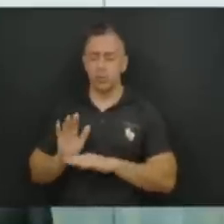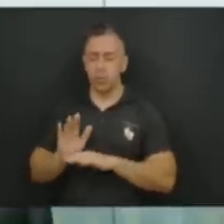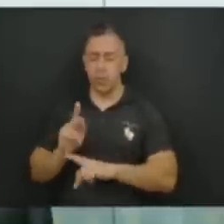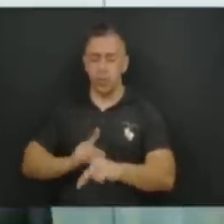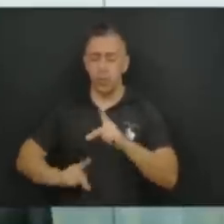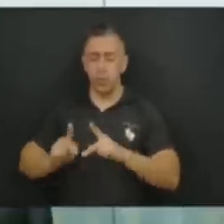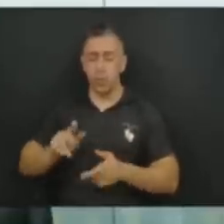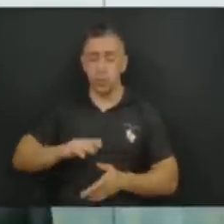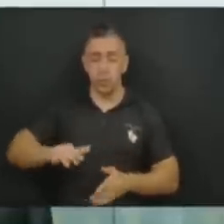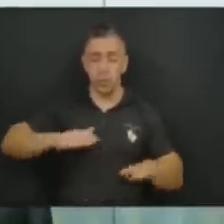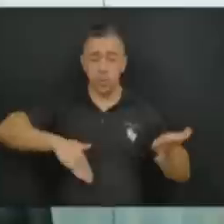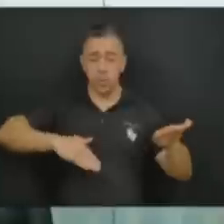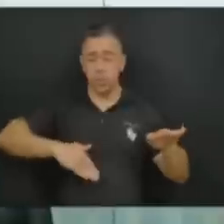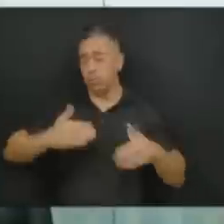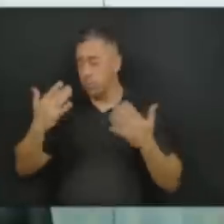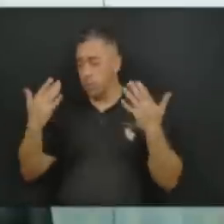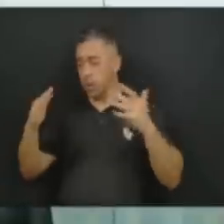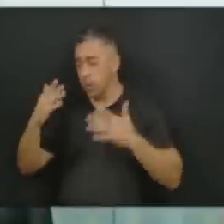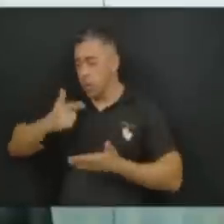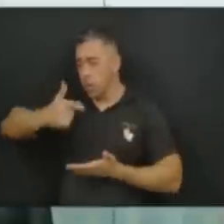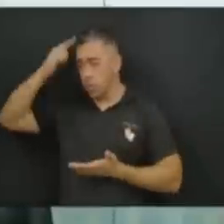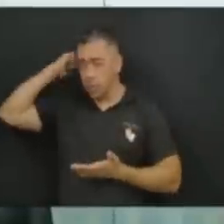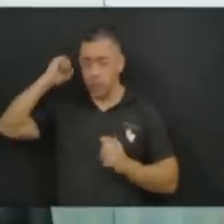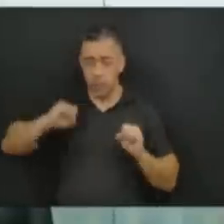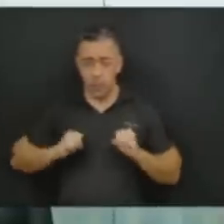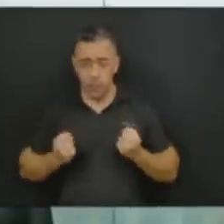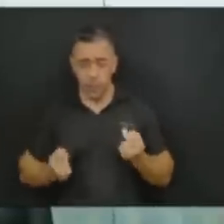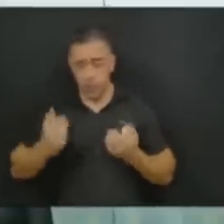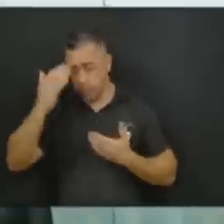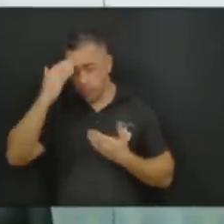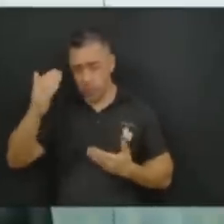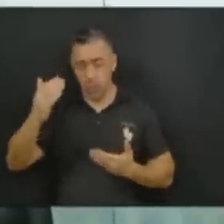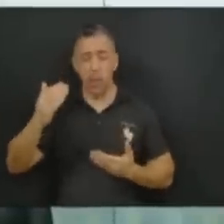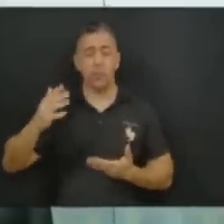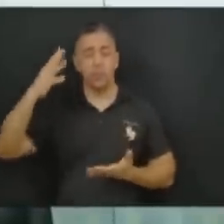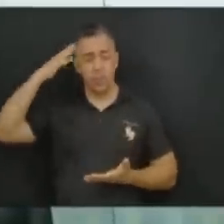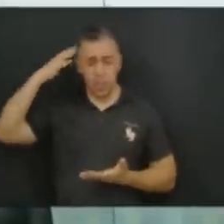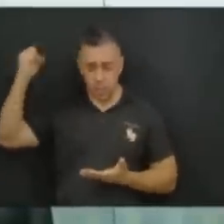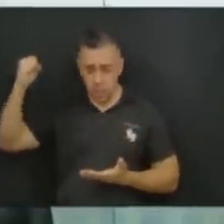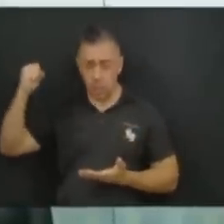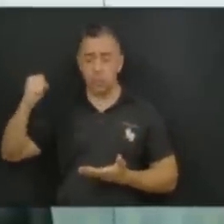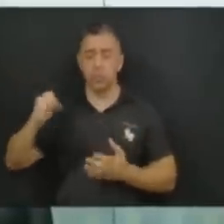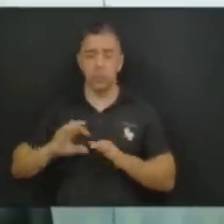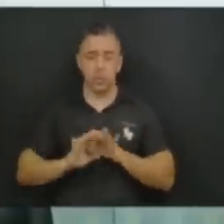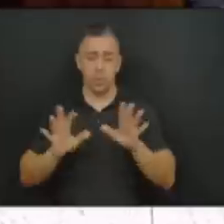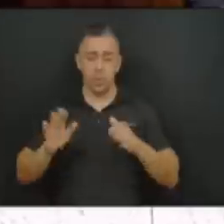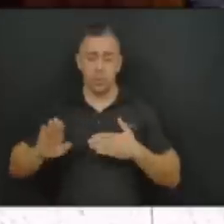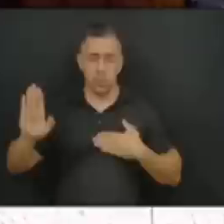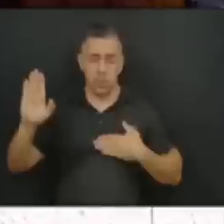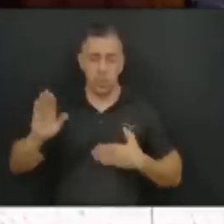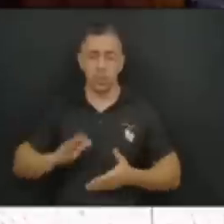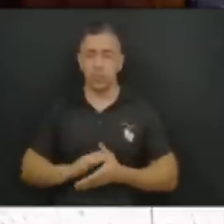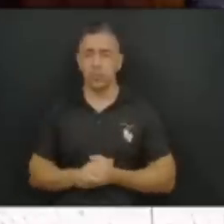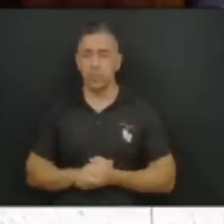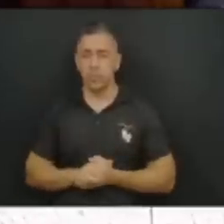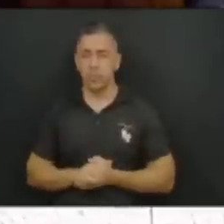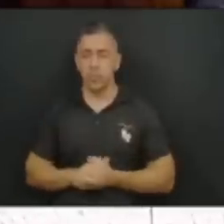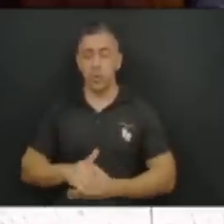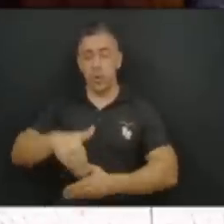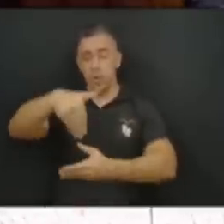população do litoral Parabéns uma Nery pela defesa e obrigado trabalhando pela pela gentileza do espaço vamos